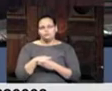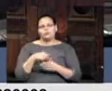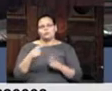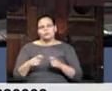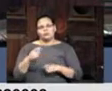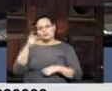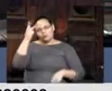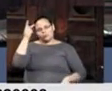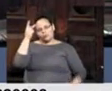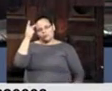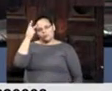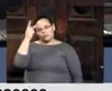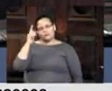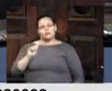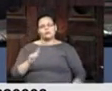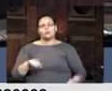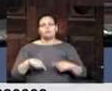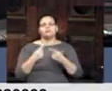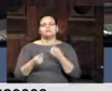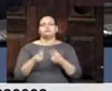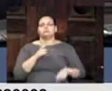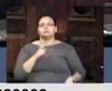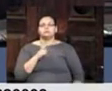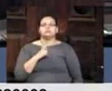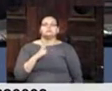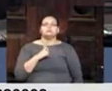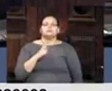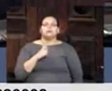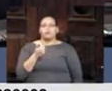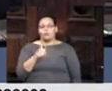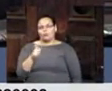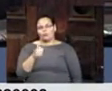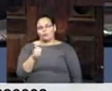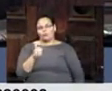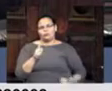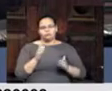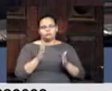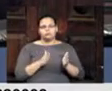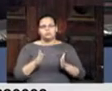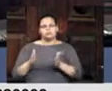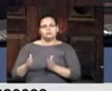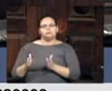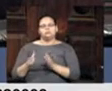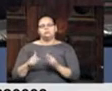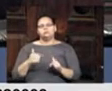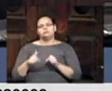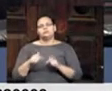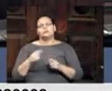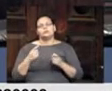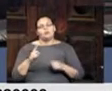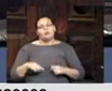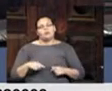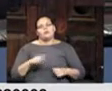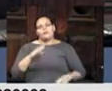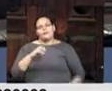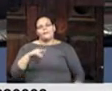Paulo, e depois teve 11 mandatos na Câmara